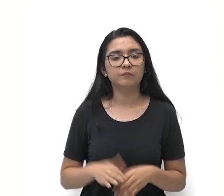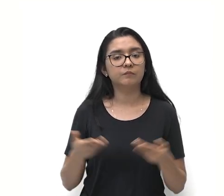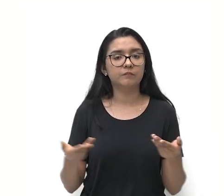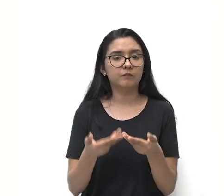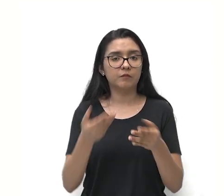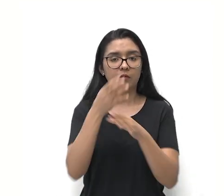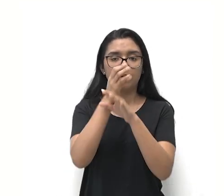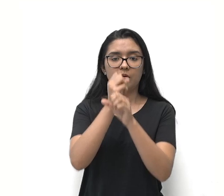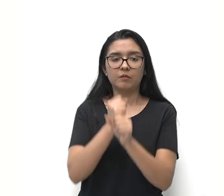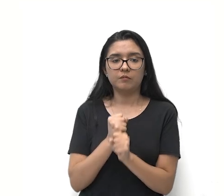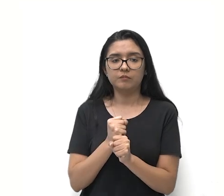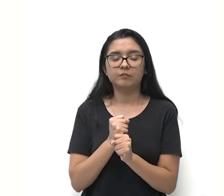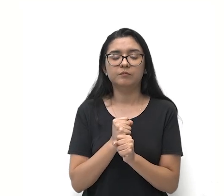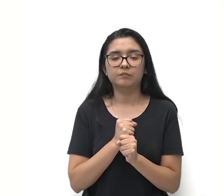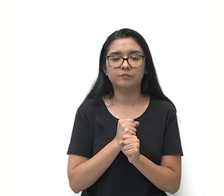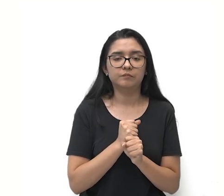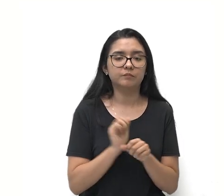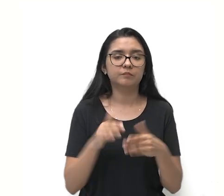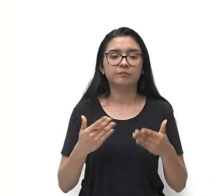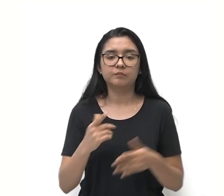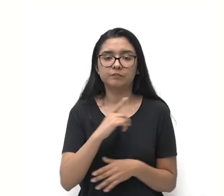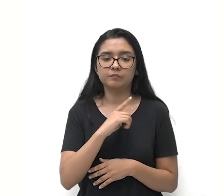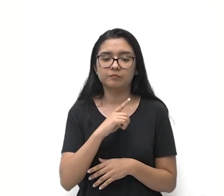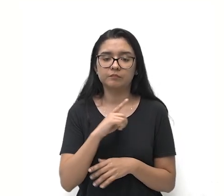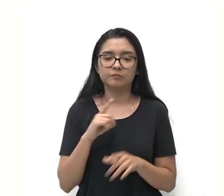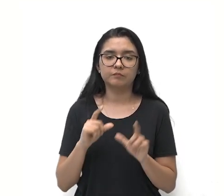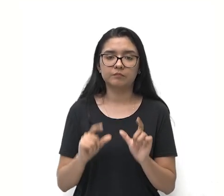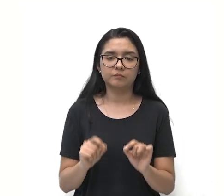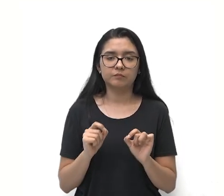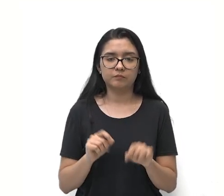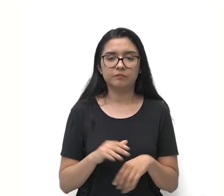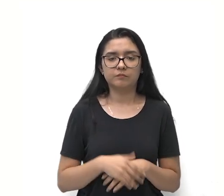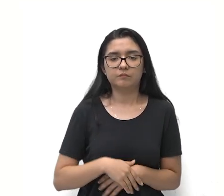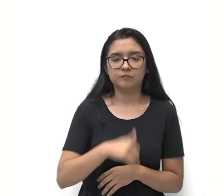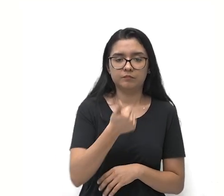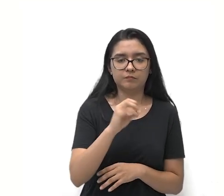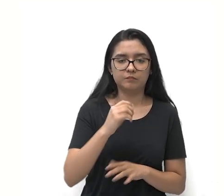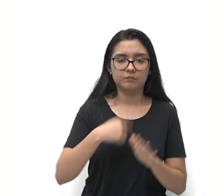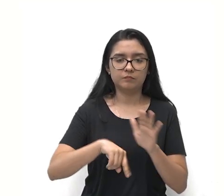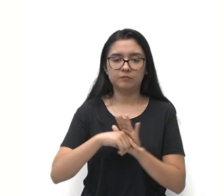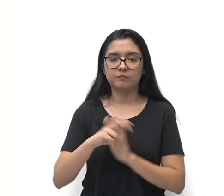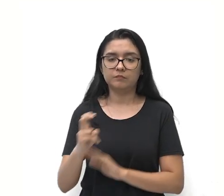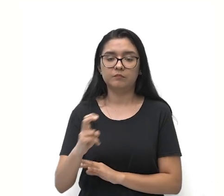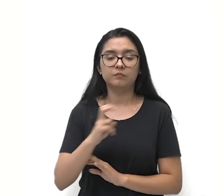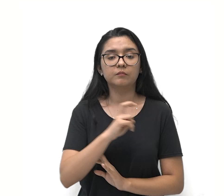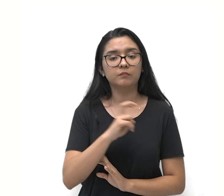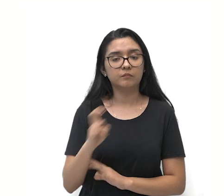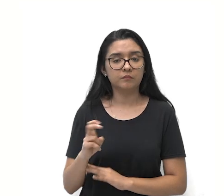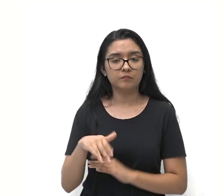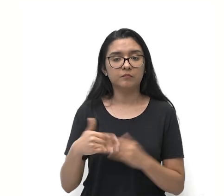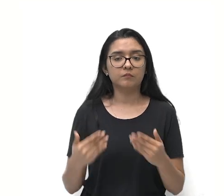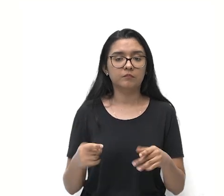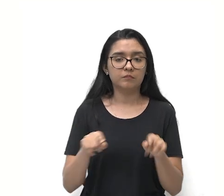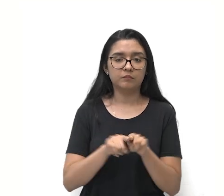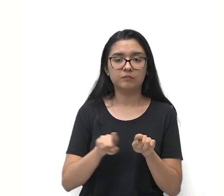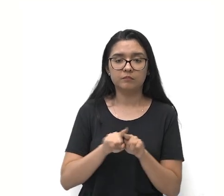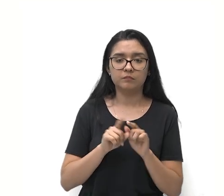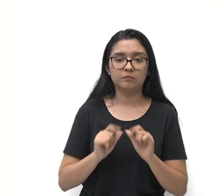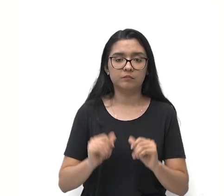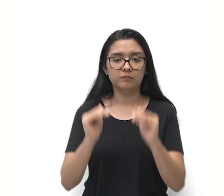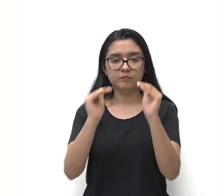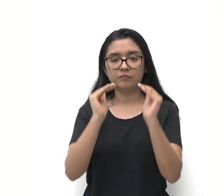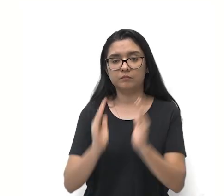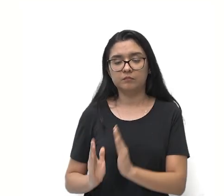Calculando isso daqui, né? Nós vamos ter o quê? 10 menos 5, 5. Ali ficou valendo de